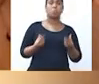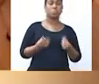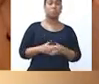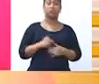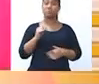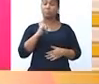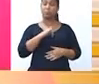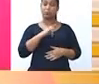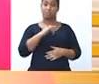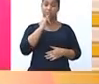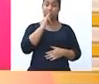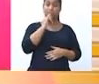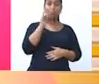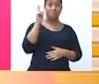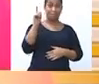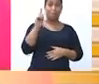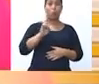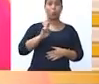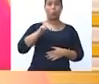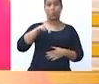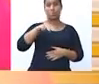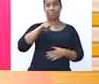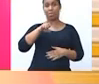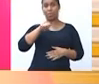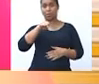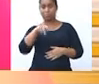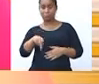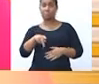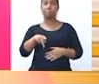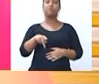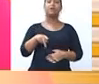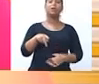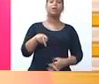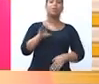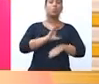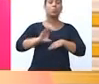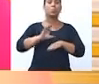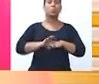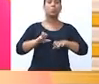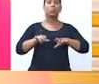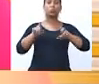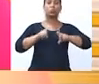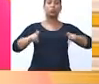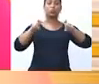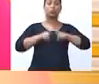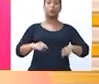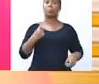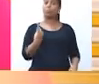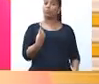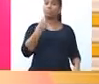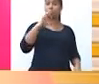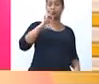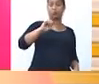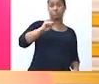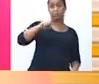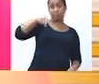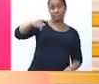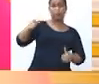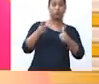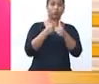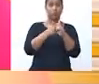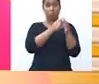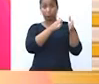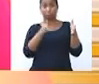pegar na Unesp, a Unesp, a curso de computação iniciou em 1987. Então, a primeira